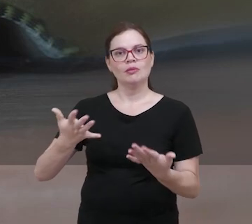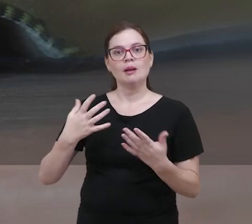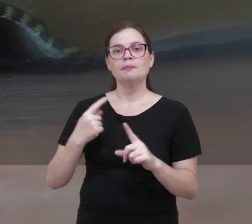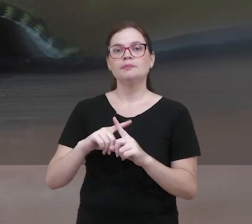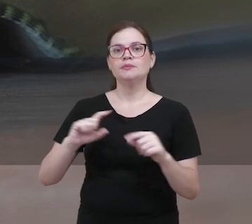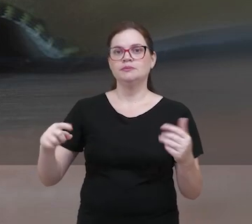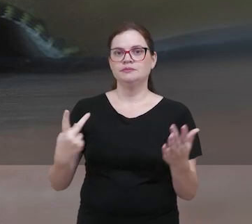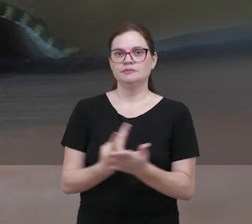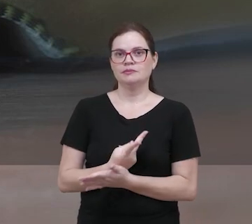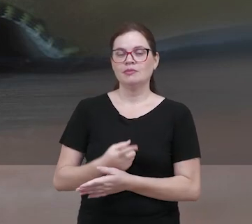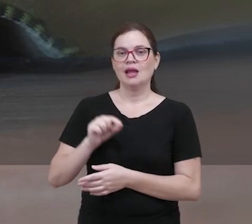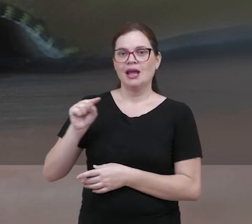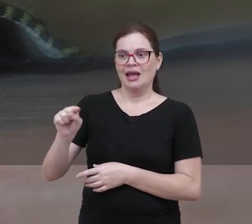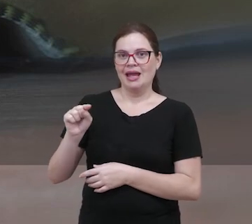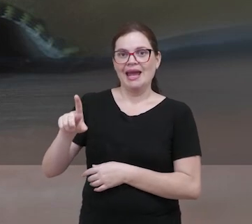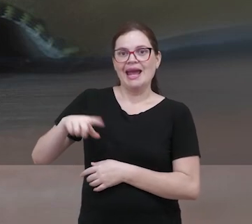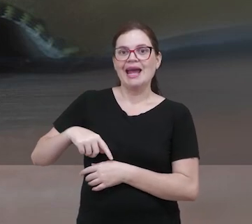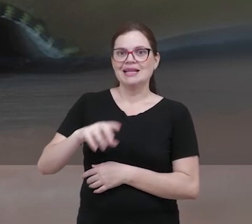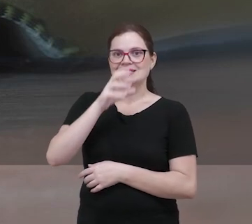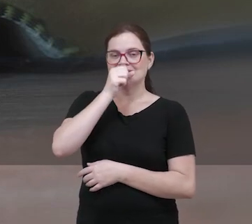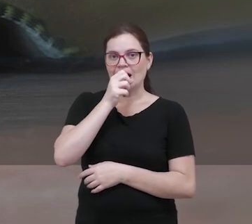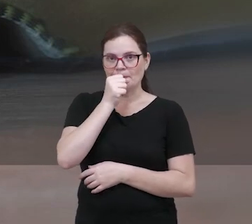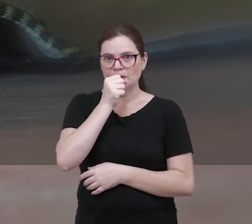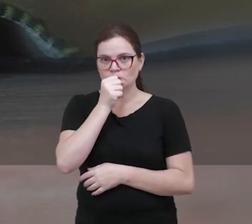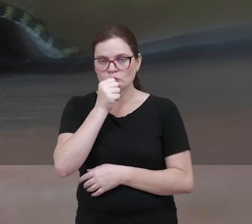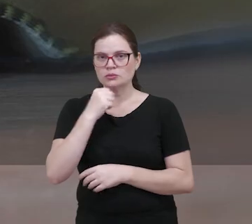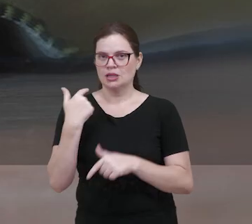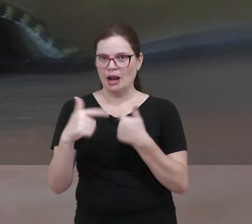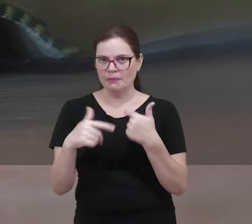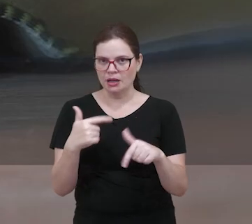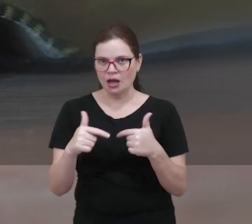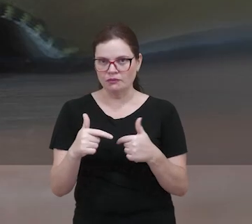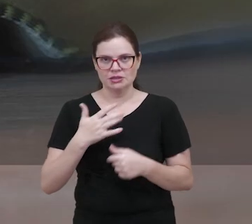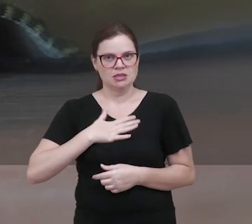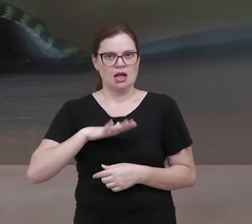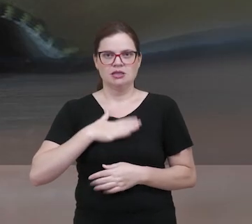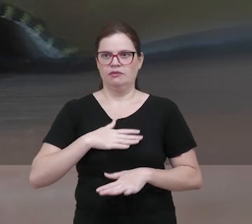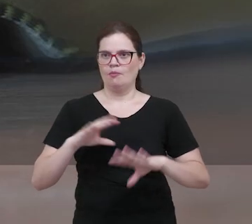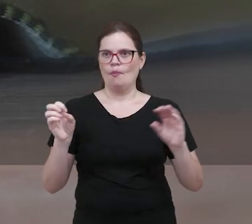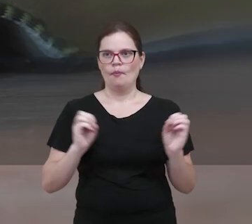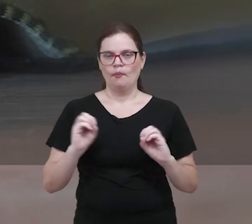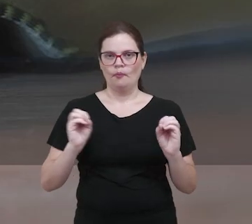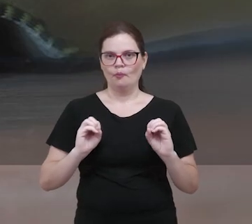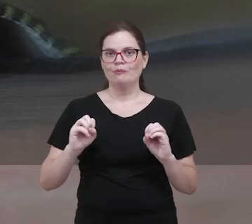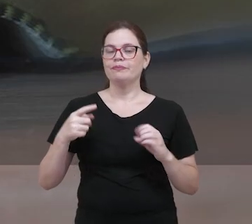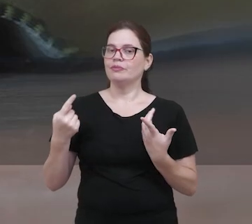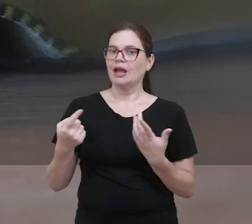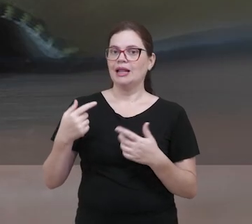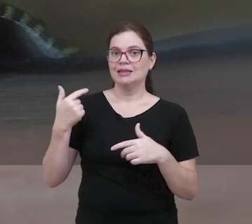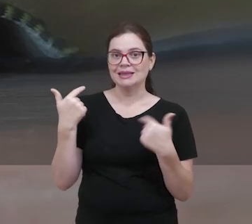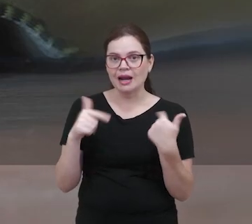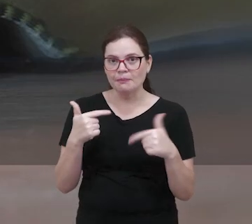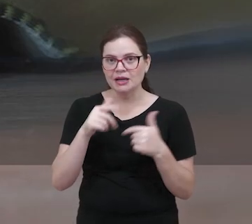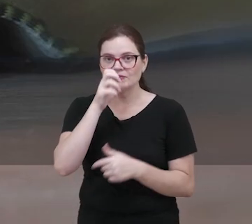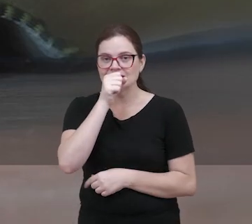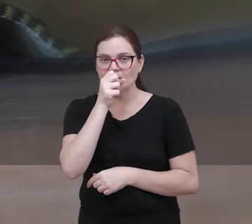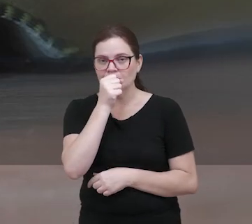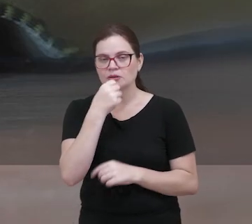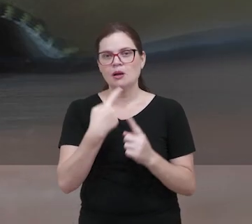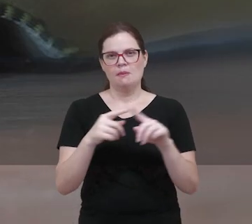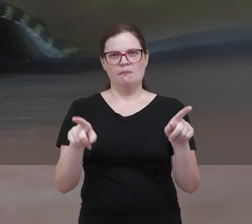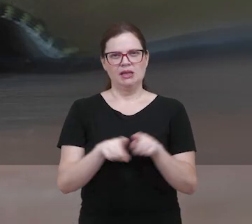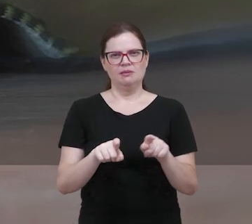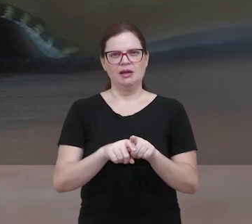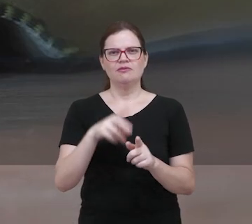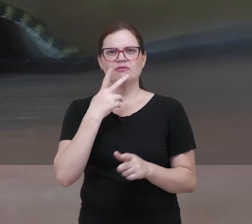só quebrantava o sábado, né? Ou seja, ele fazia essas coisas no sábado, os judeus achavam que não devia fazer, mas também dizia